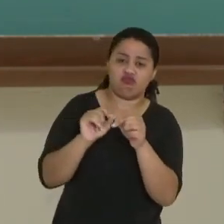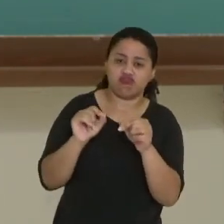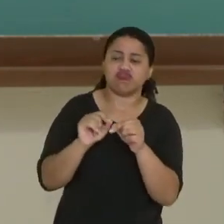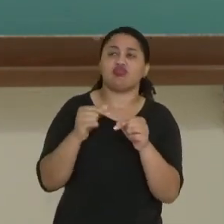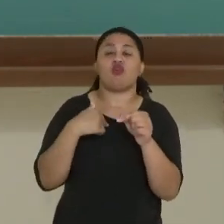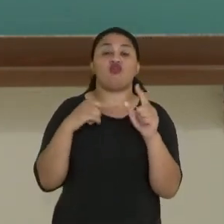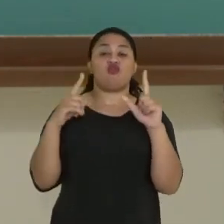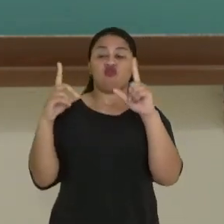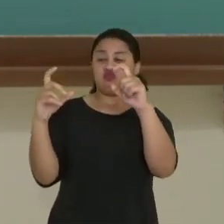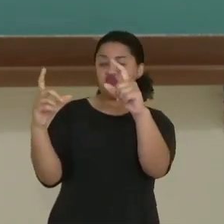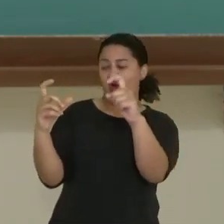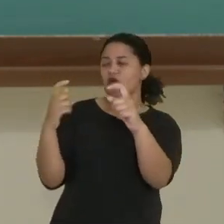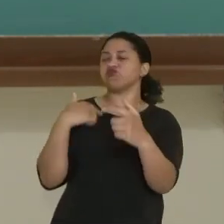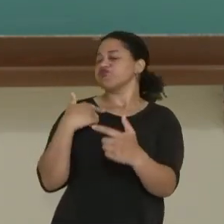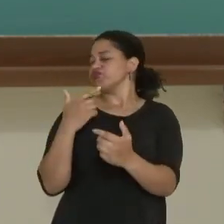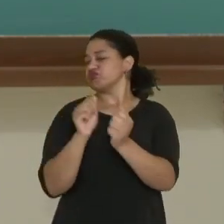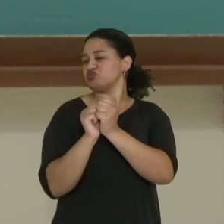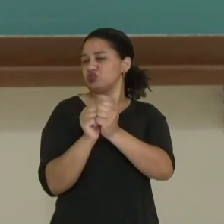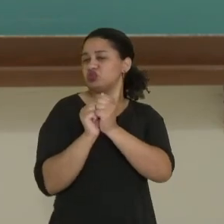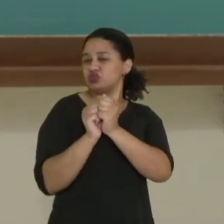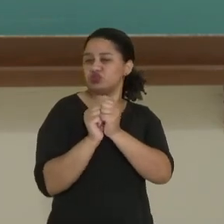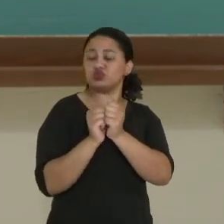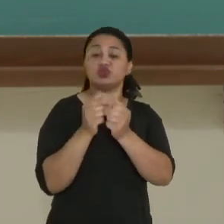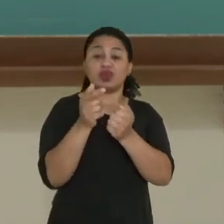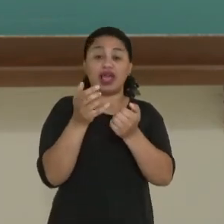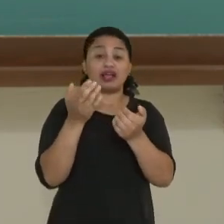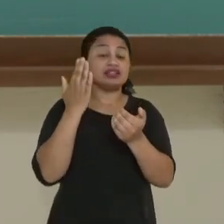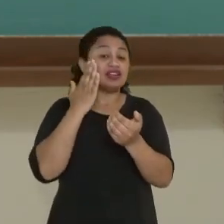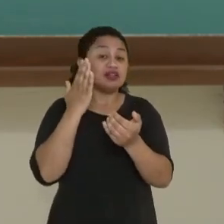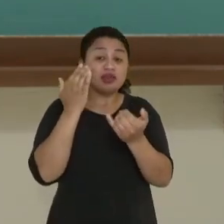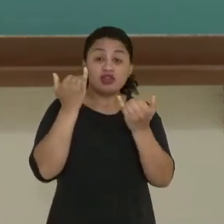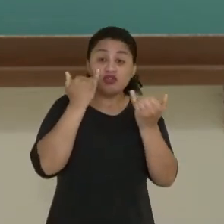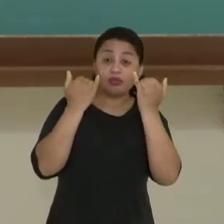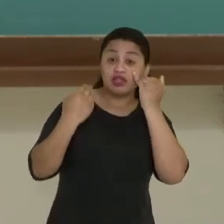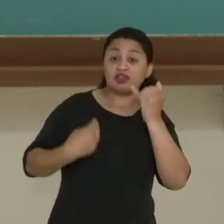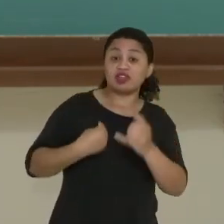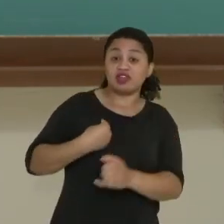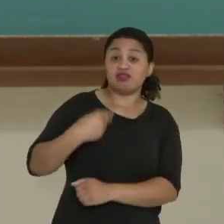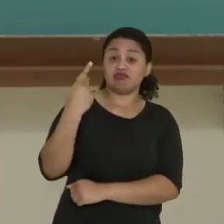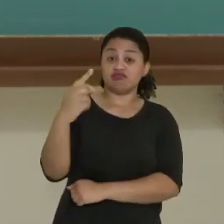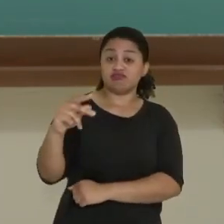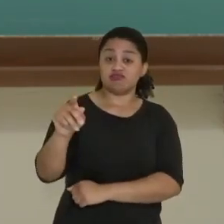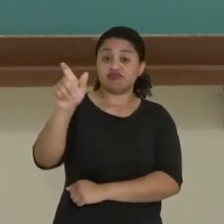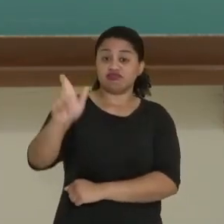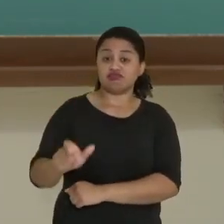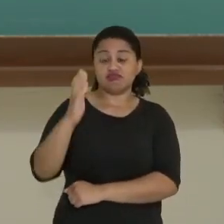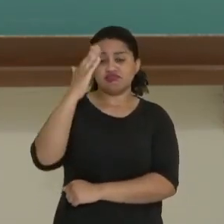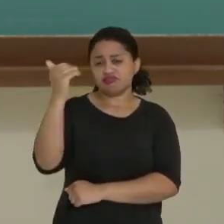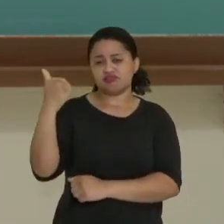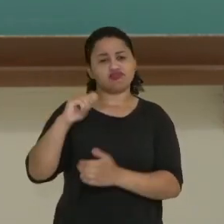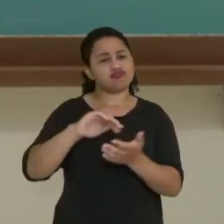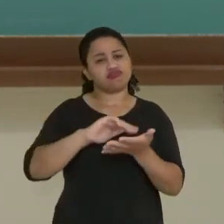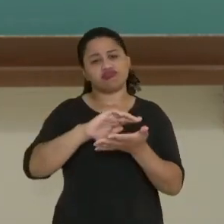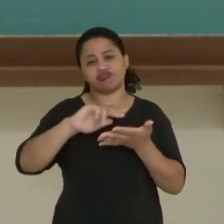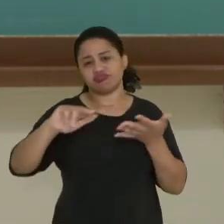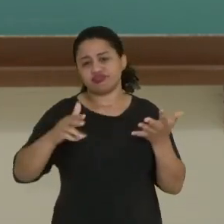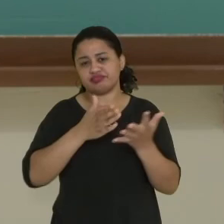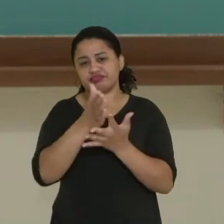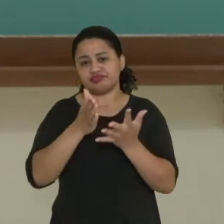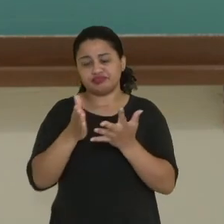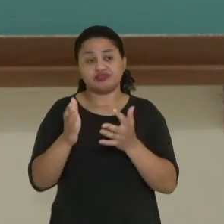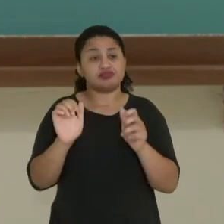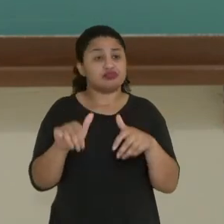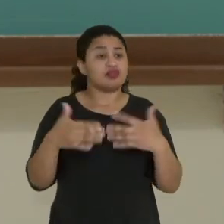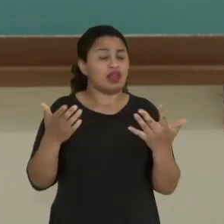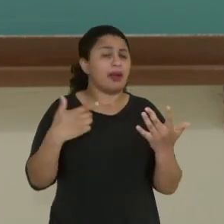Tira fotos, enfim, quer ter as informações a respeito da vida daquela pessoa e assim por diante. Será que a conotação